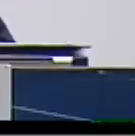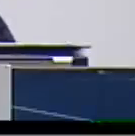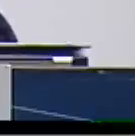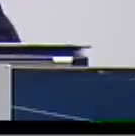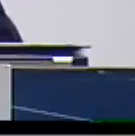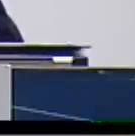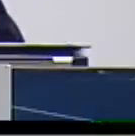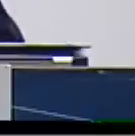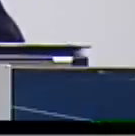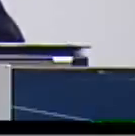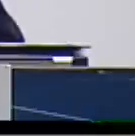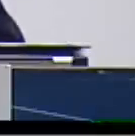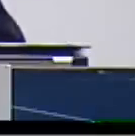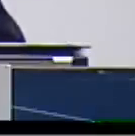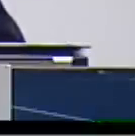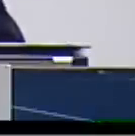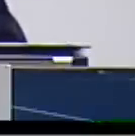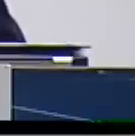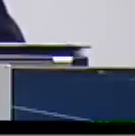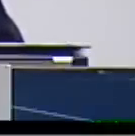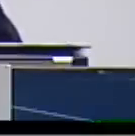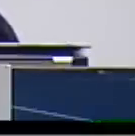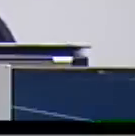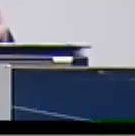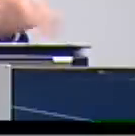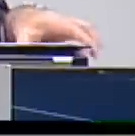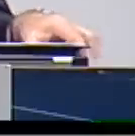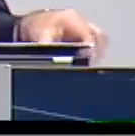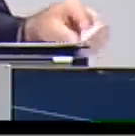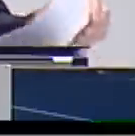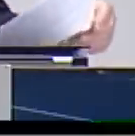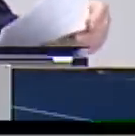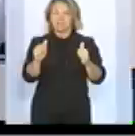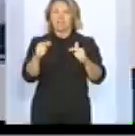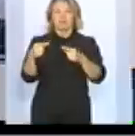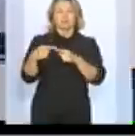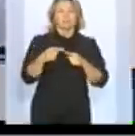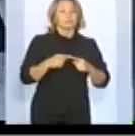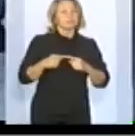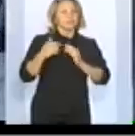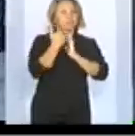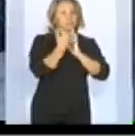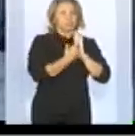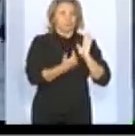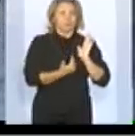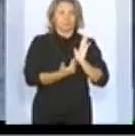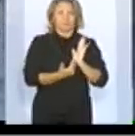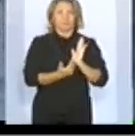repartir o tempo de exposição, conforme consta aqui da programação.